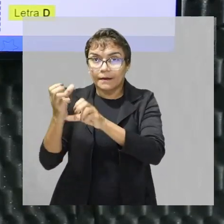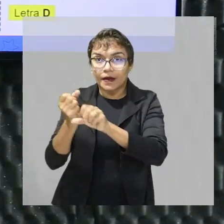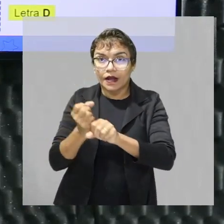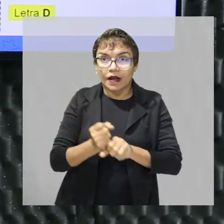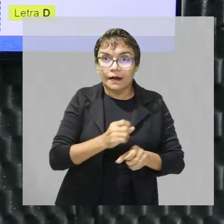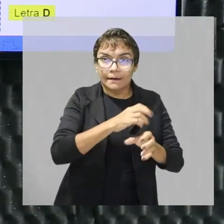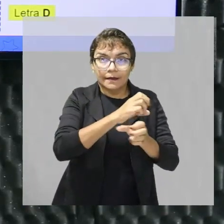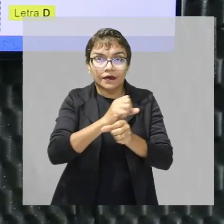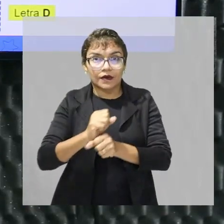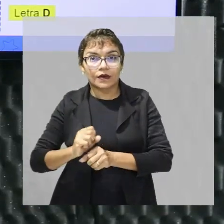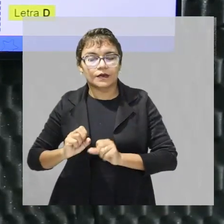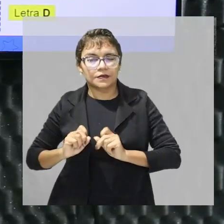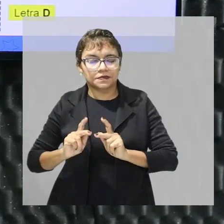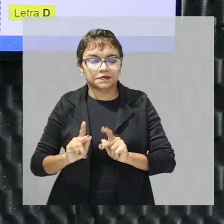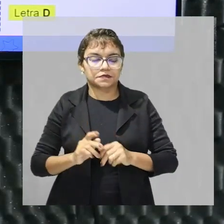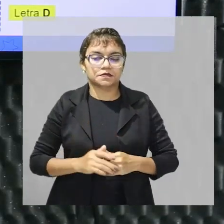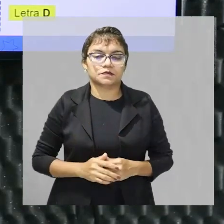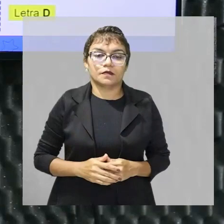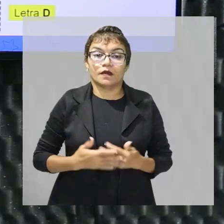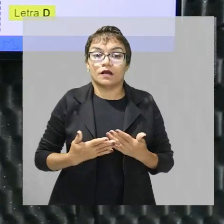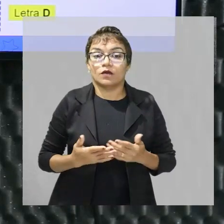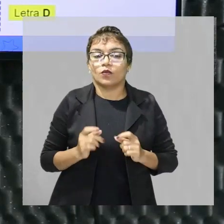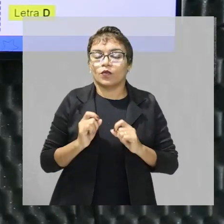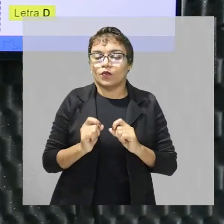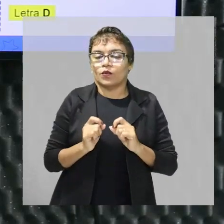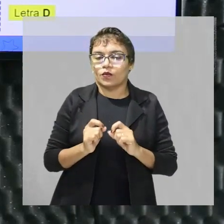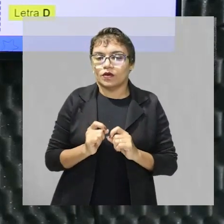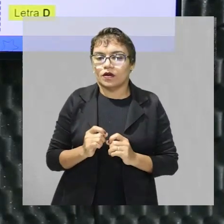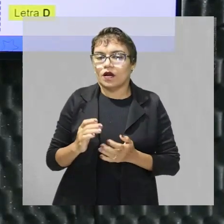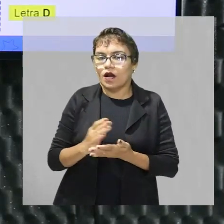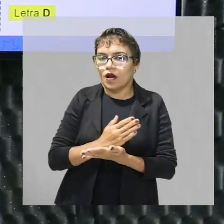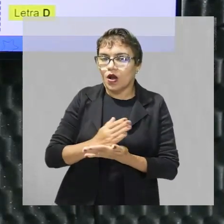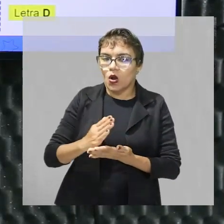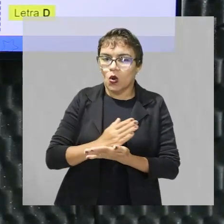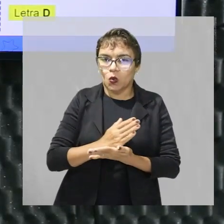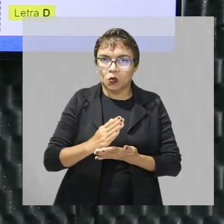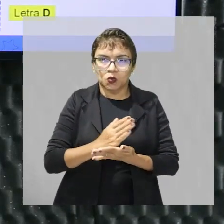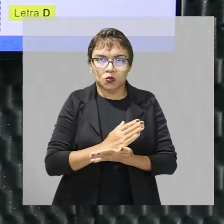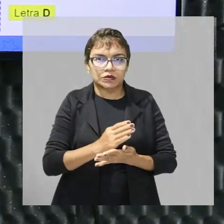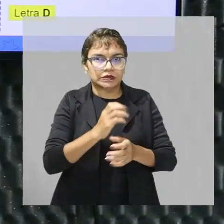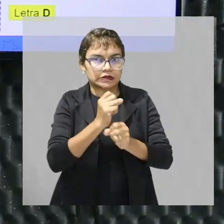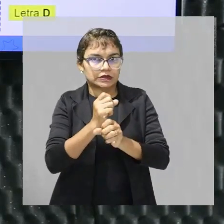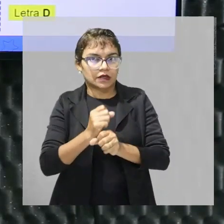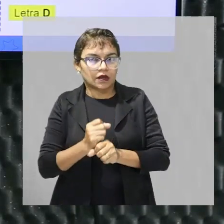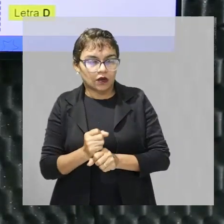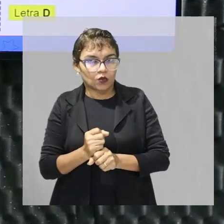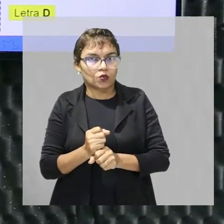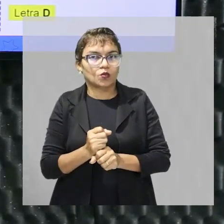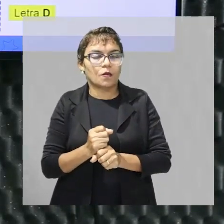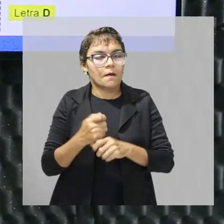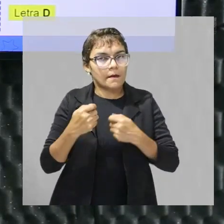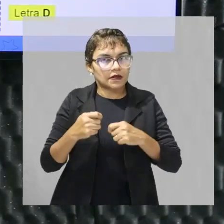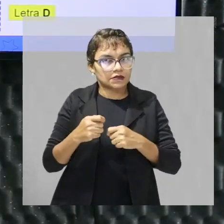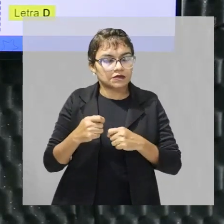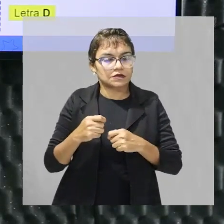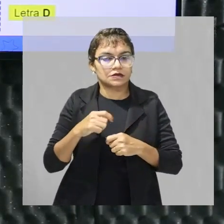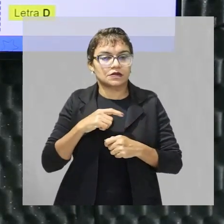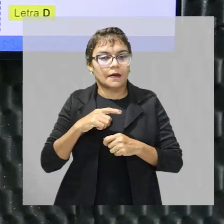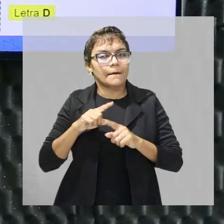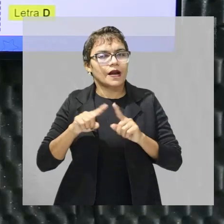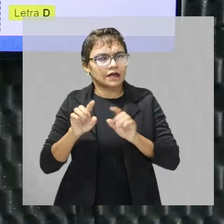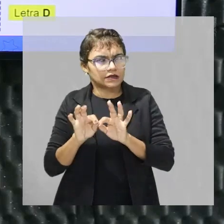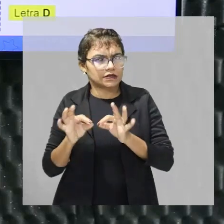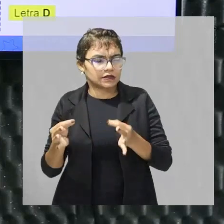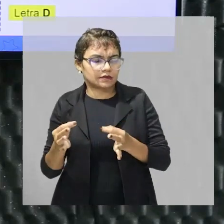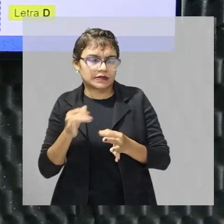certo? Então, apesar de envolver alguns cálculos, esses cálculos eles são bem simples. Então, montando a regra